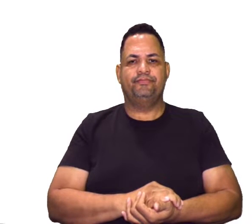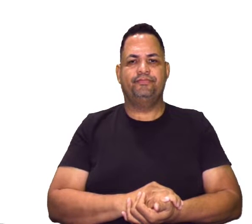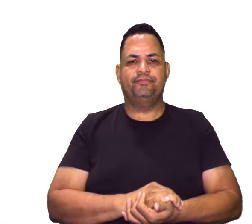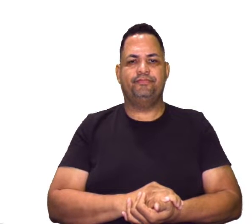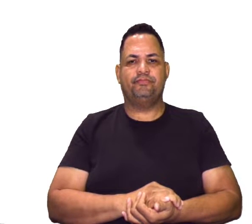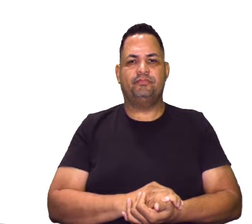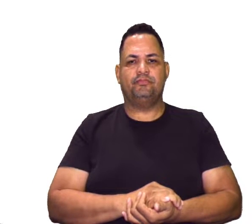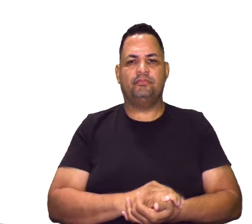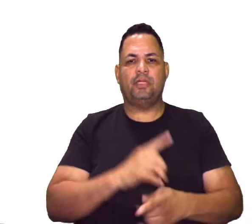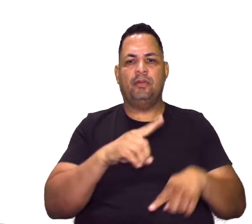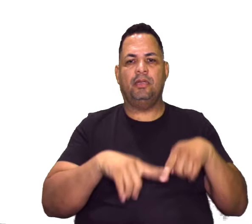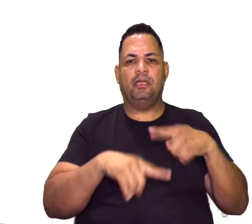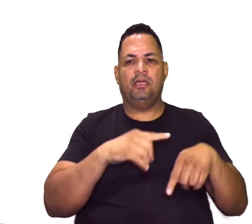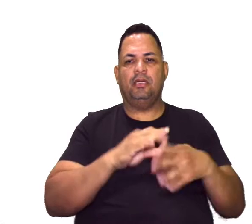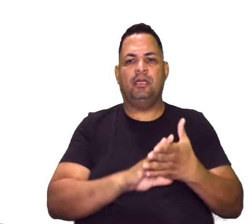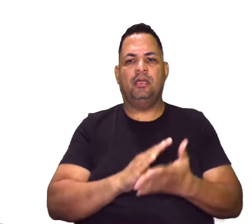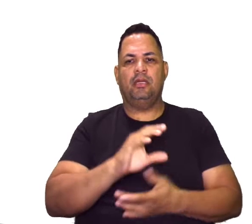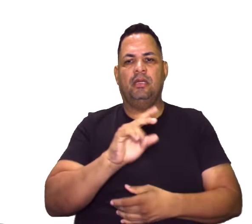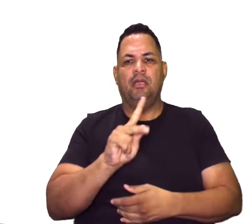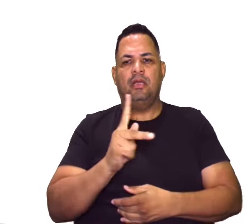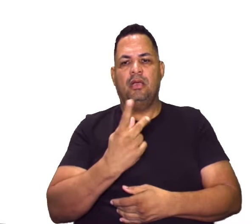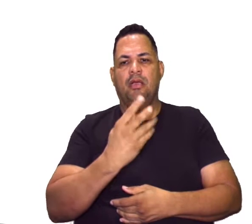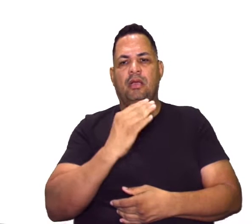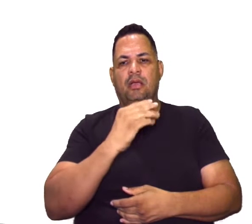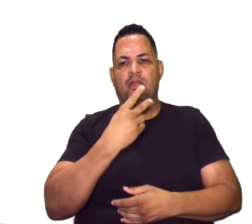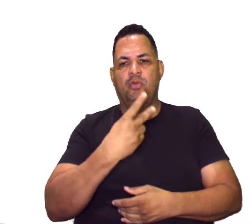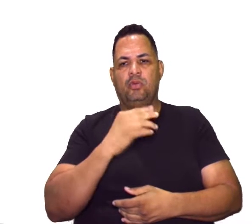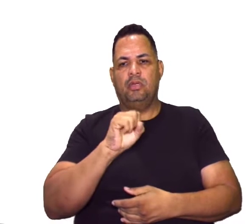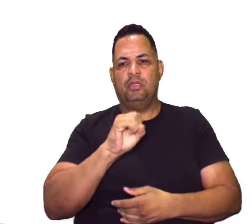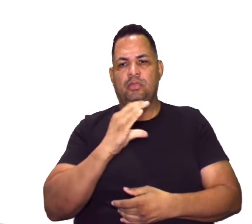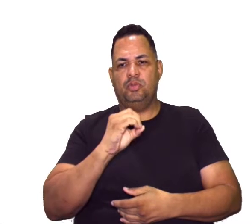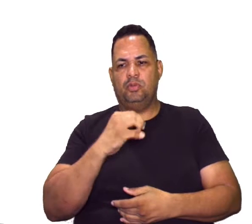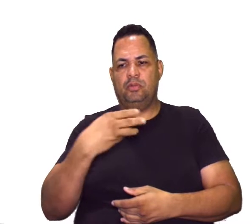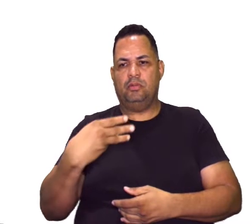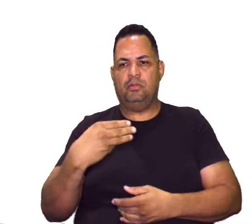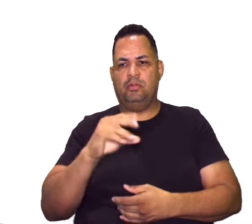Entre os oxiácidos H2SO3,